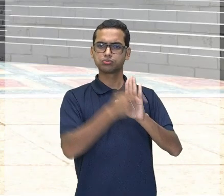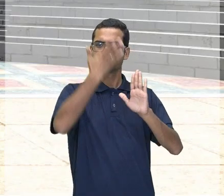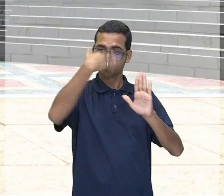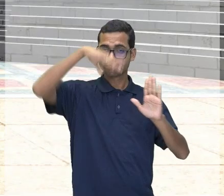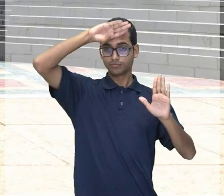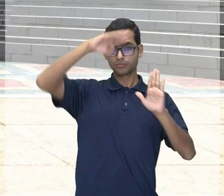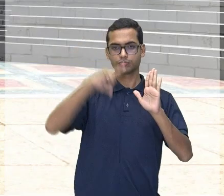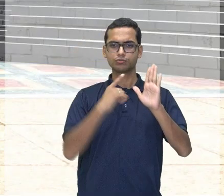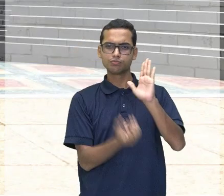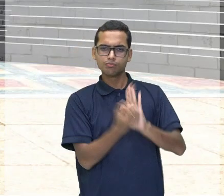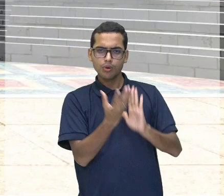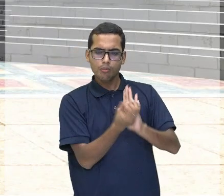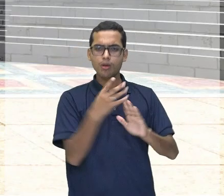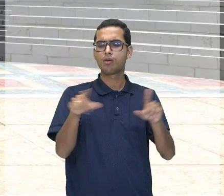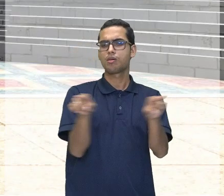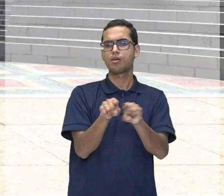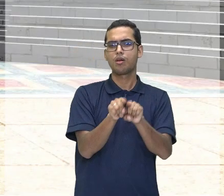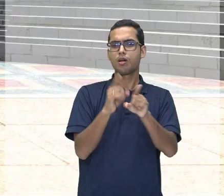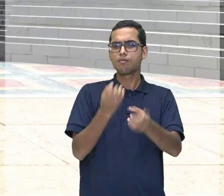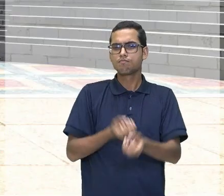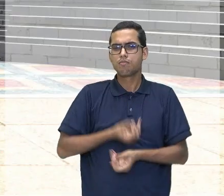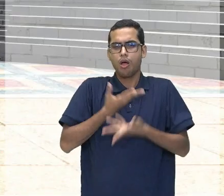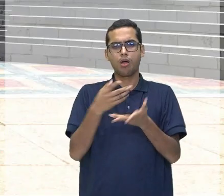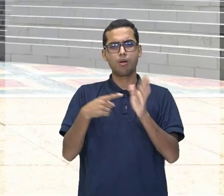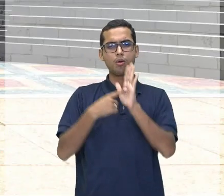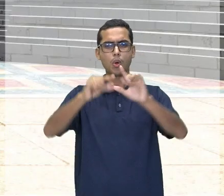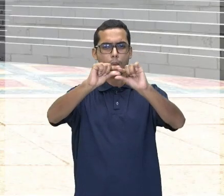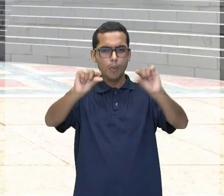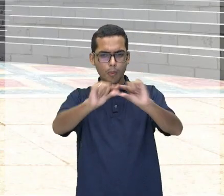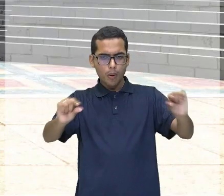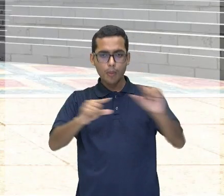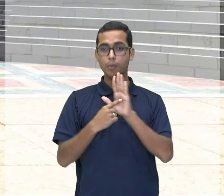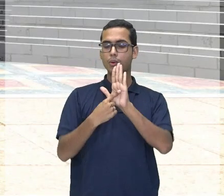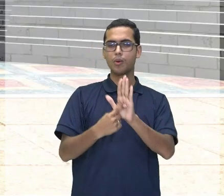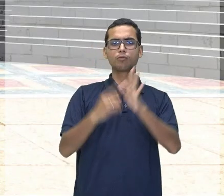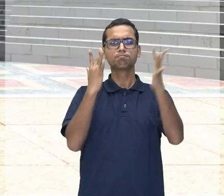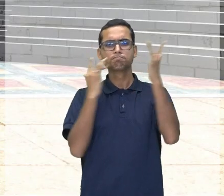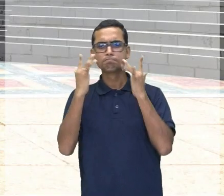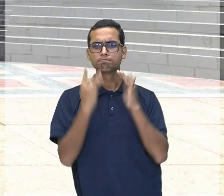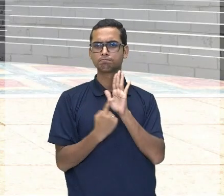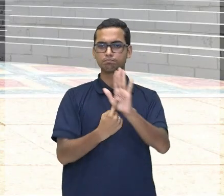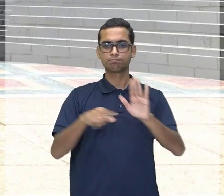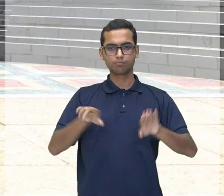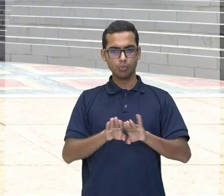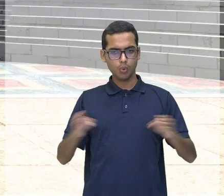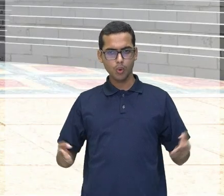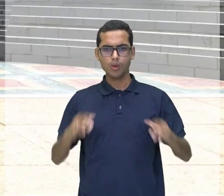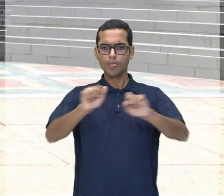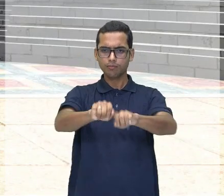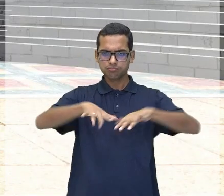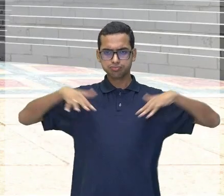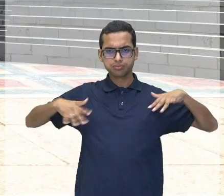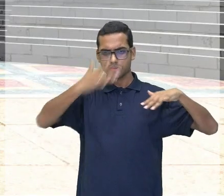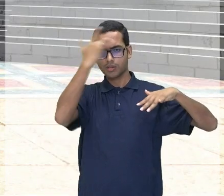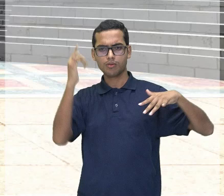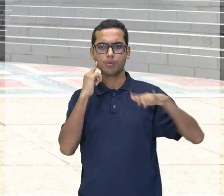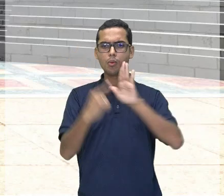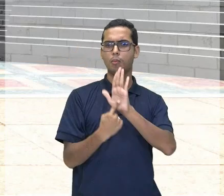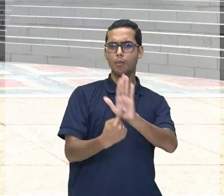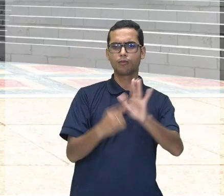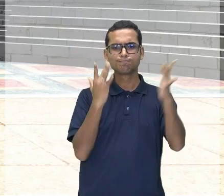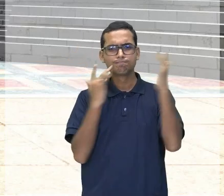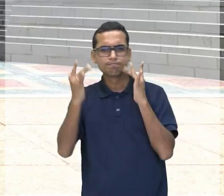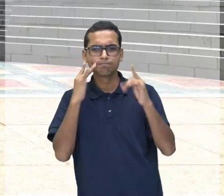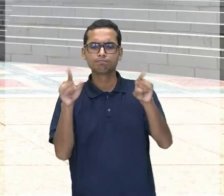prosa ou em versos feitos para serem encenados no palco, tá bom? Que eu já comentei com vocês, esse gênero em